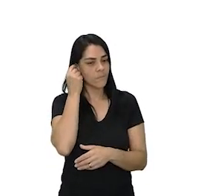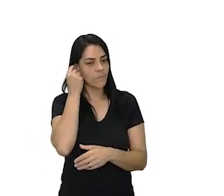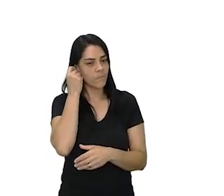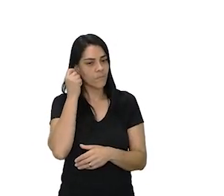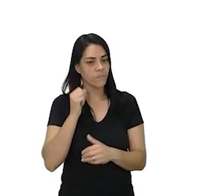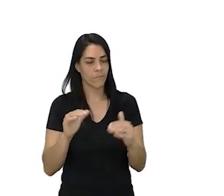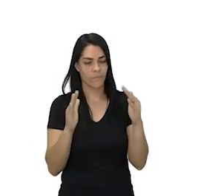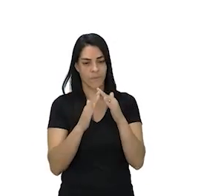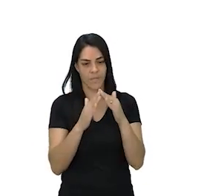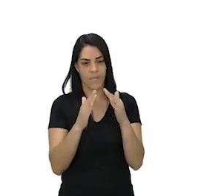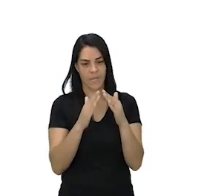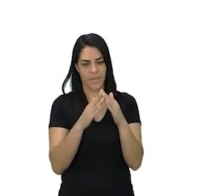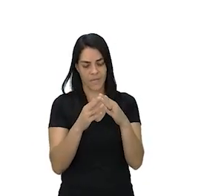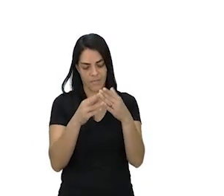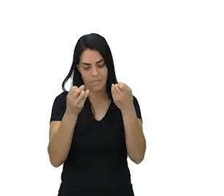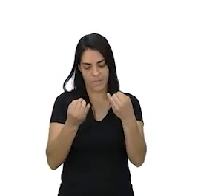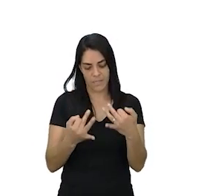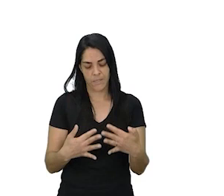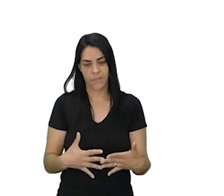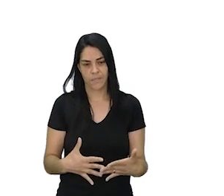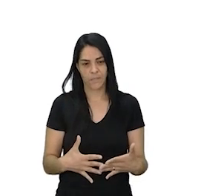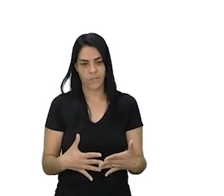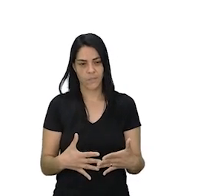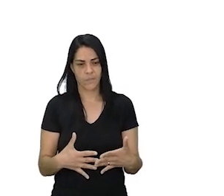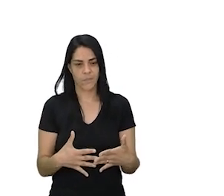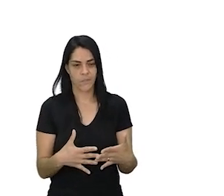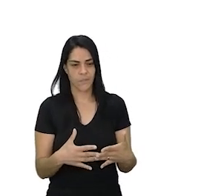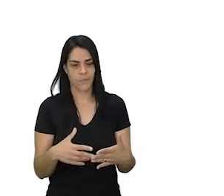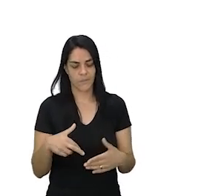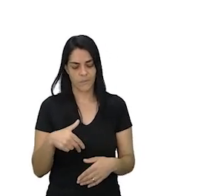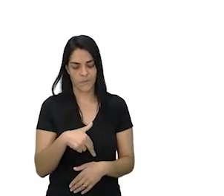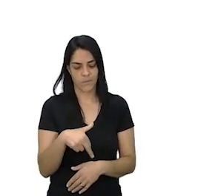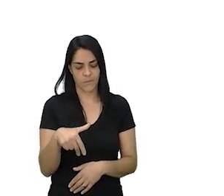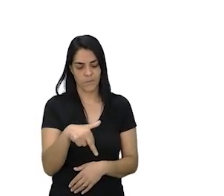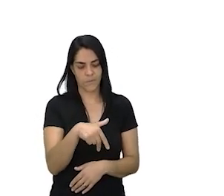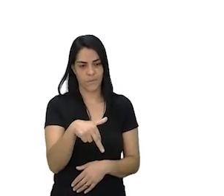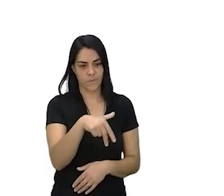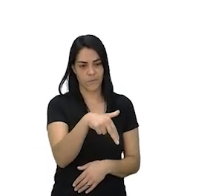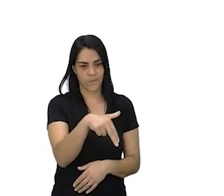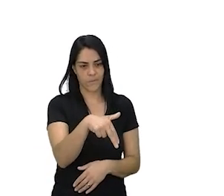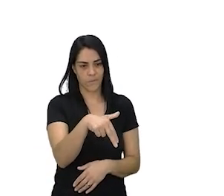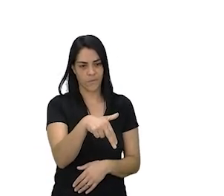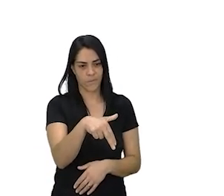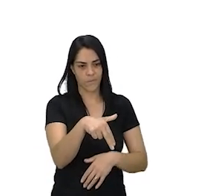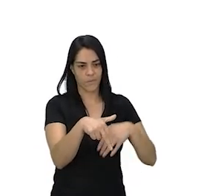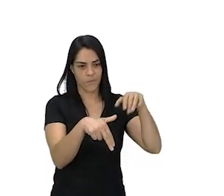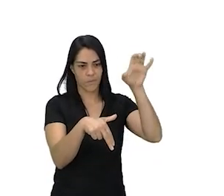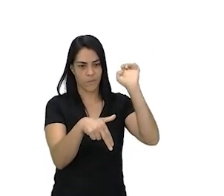pela Casa das Orientações, indo pela esquerda,